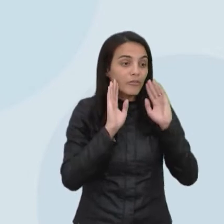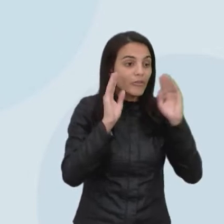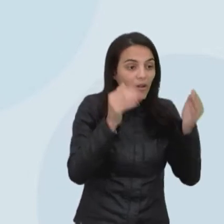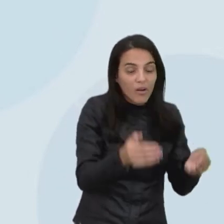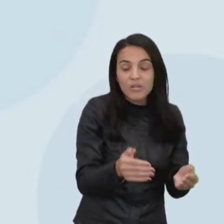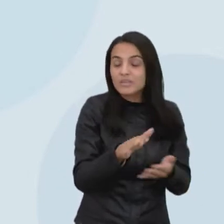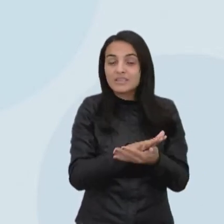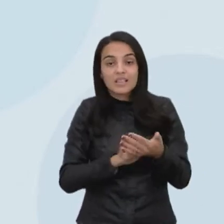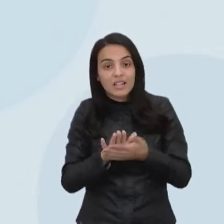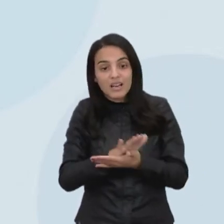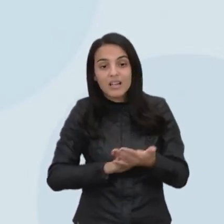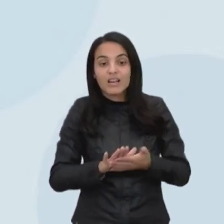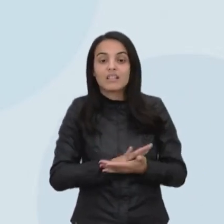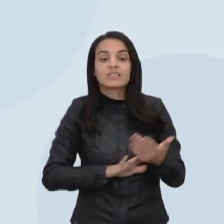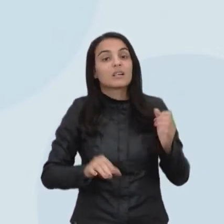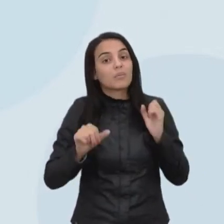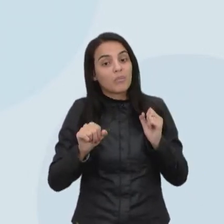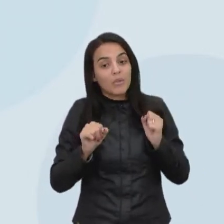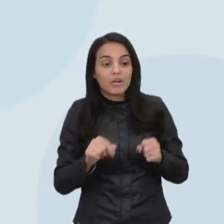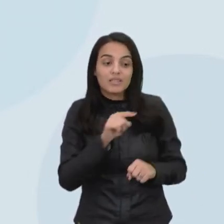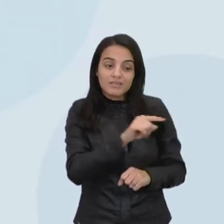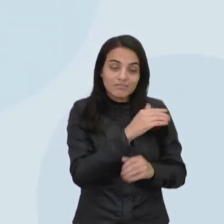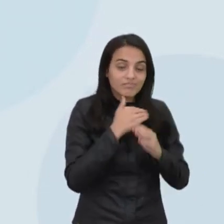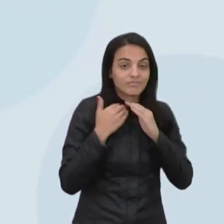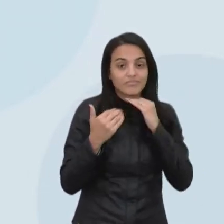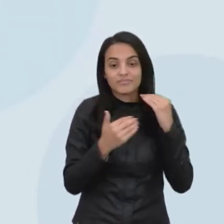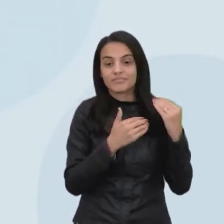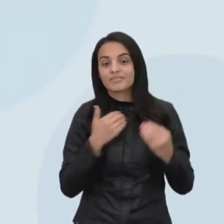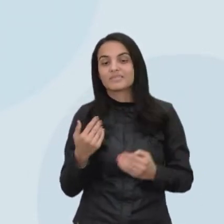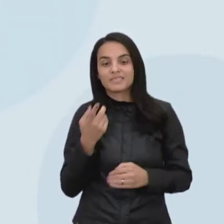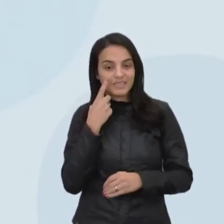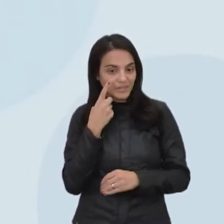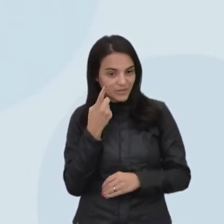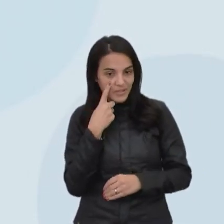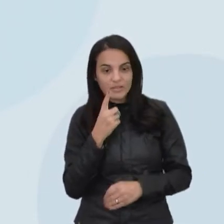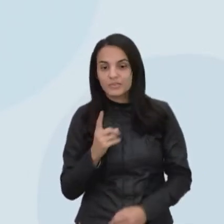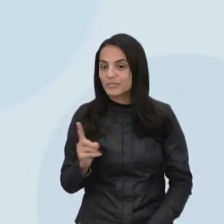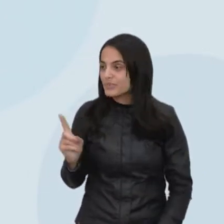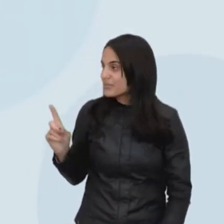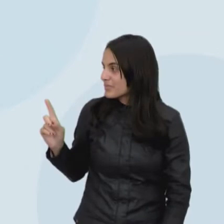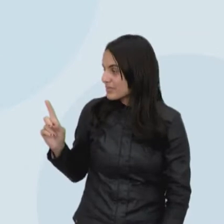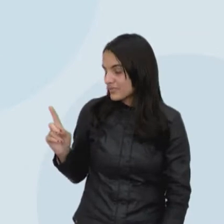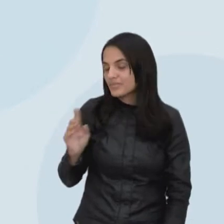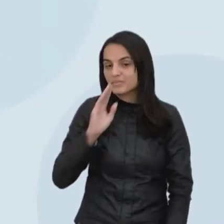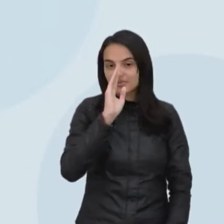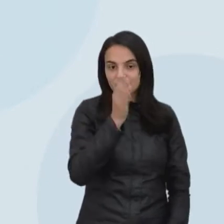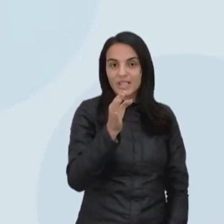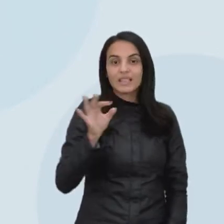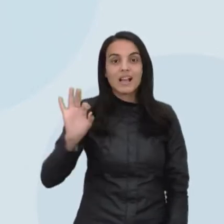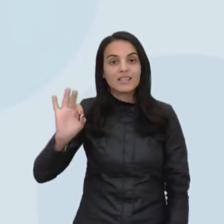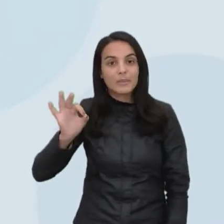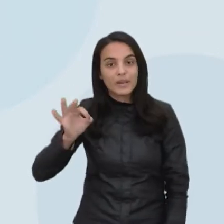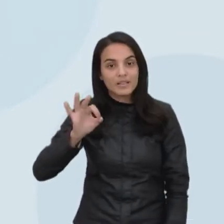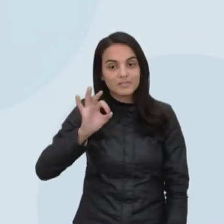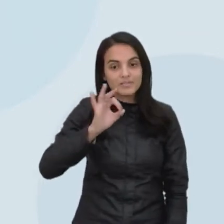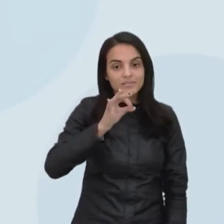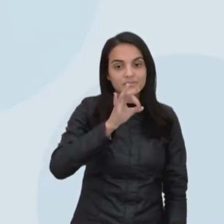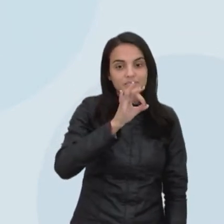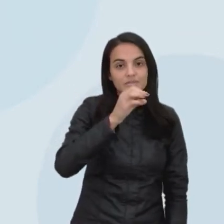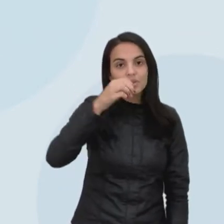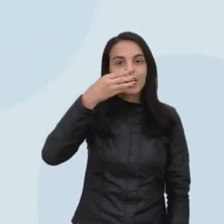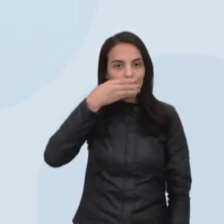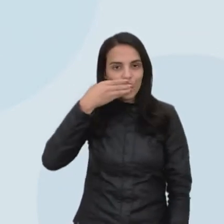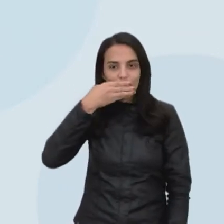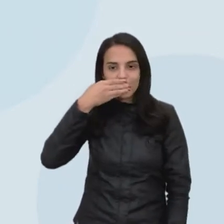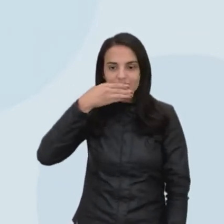alvos principais desses agrotóxicos. E aí vocês estão vendo, né, na imagem, principalmente a questão das abelhas, né, que